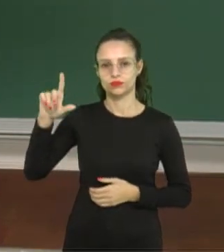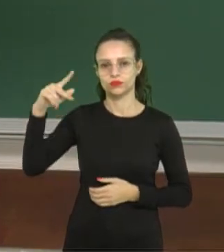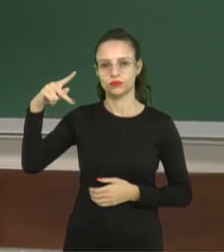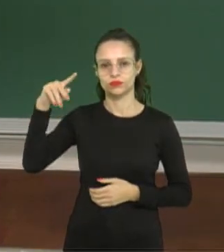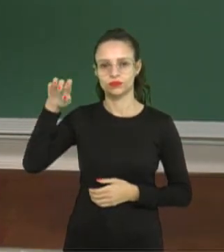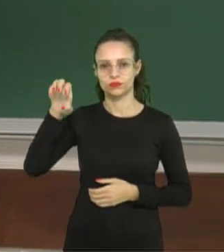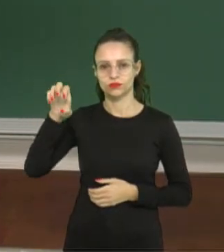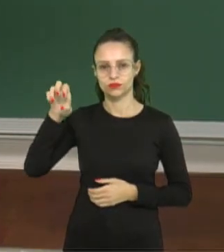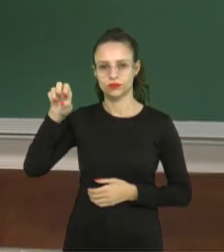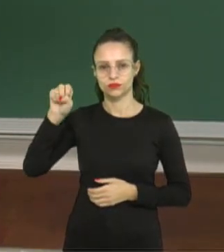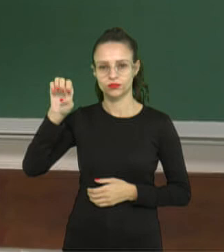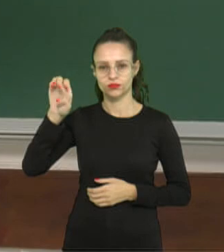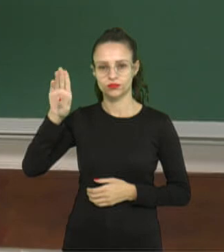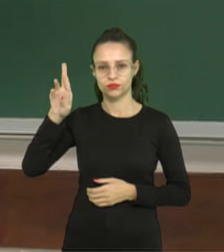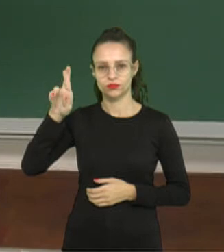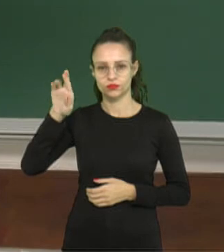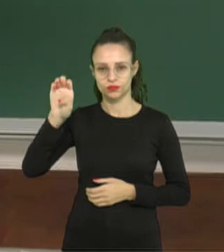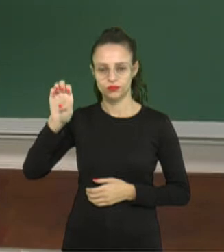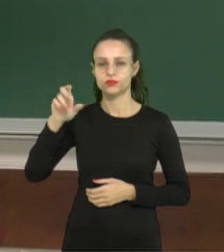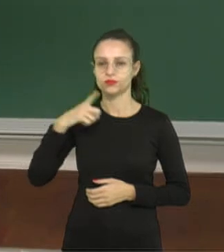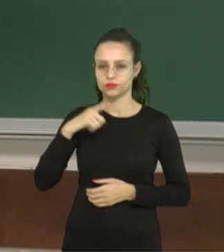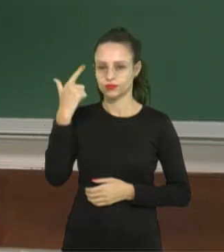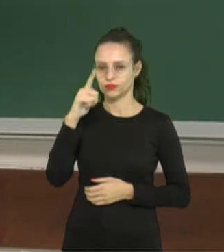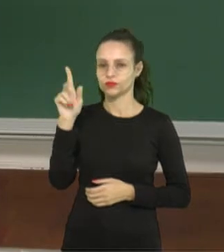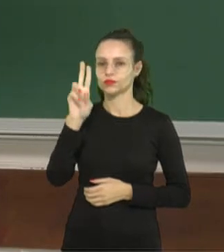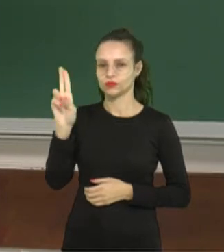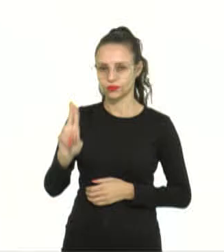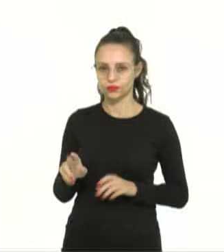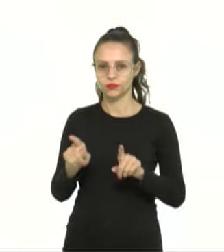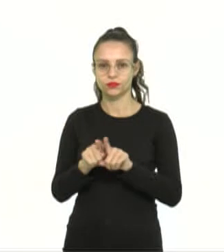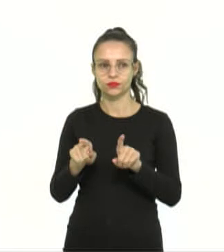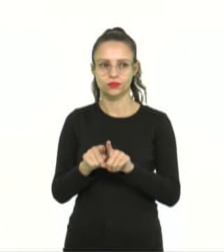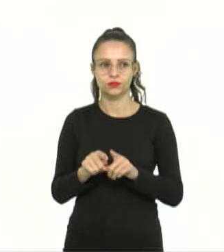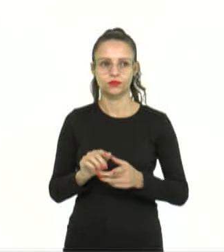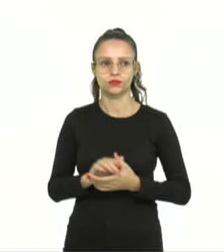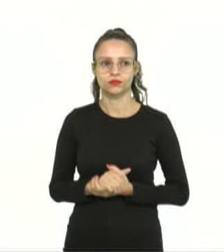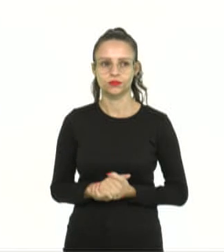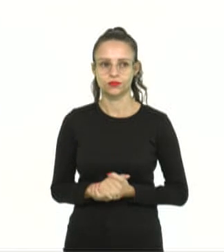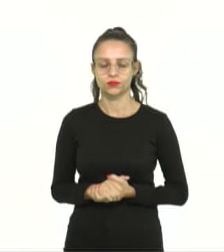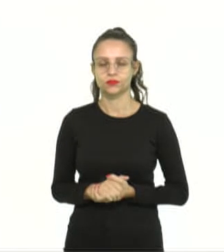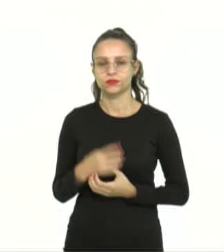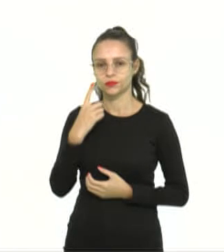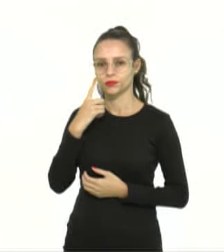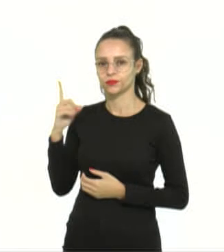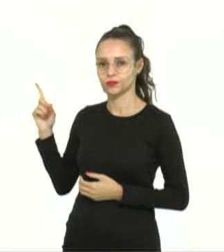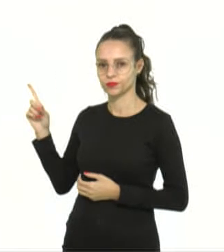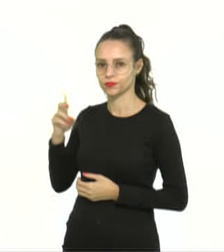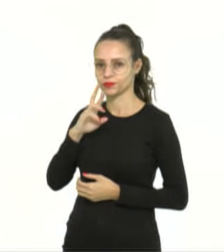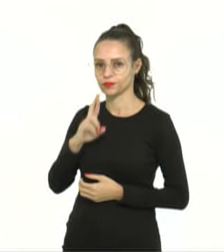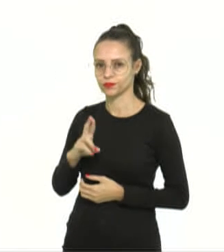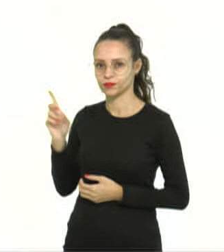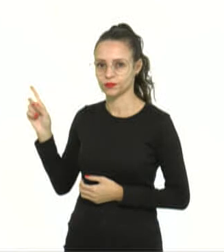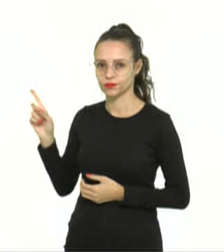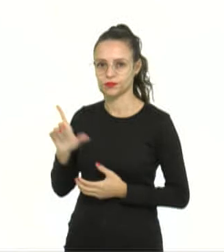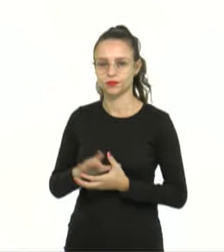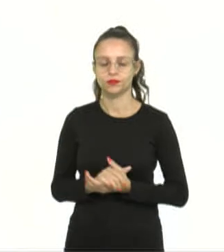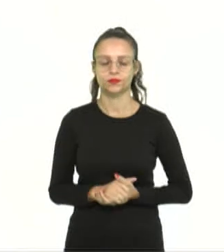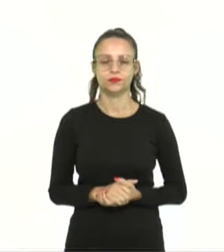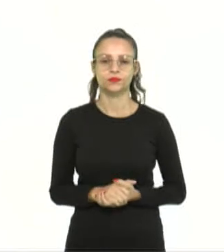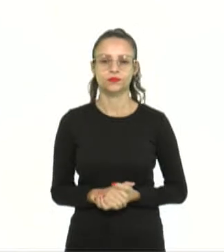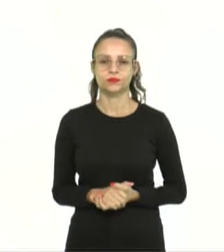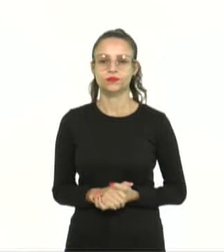que ele tem outros nomes também, ele é chamado de outros nomes. El Belém, Nacimiento e